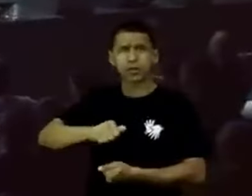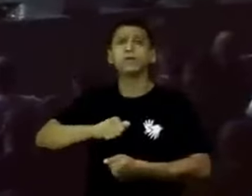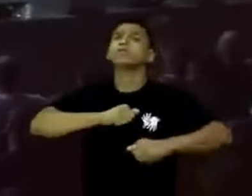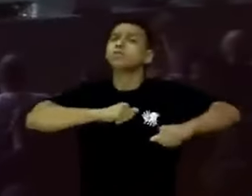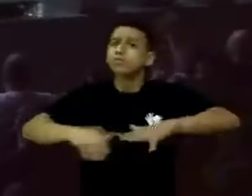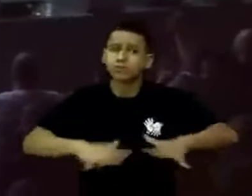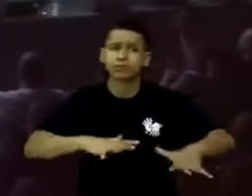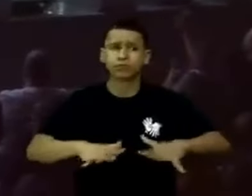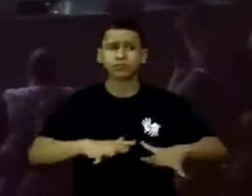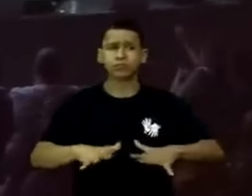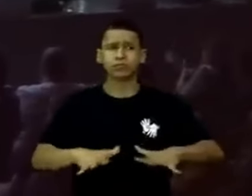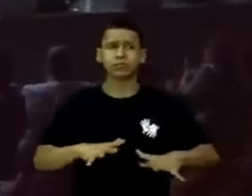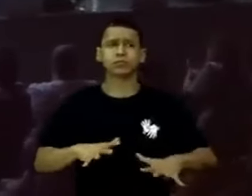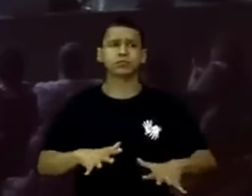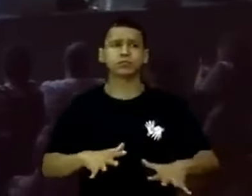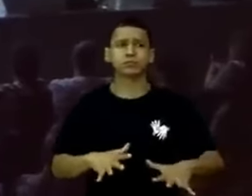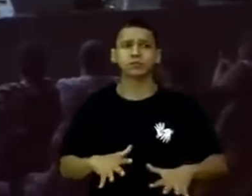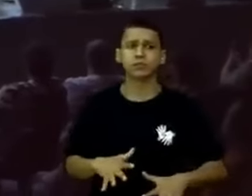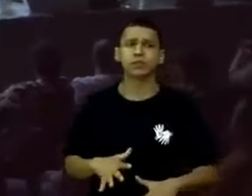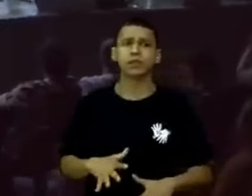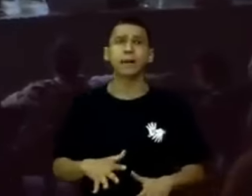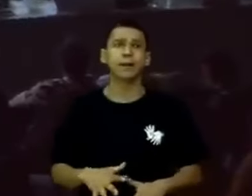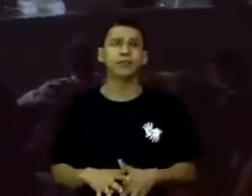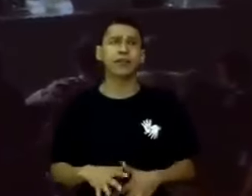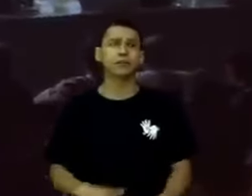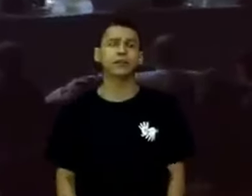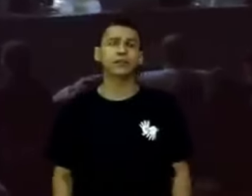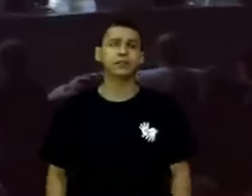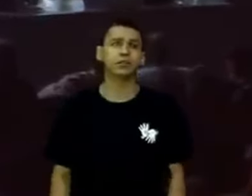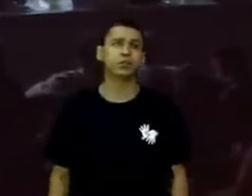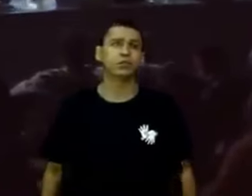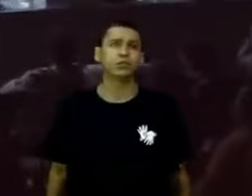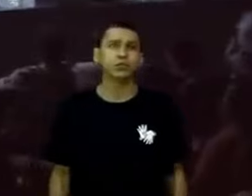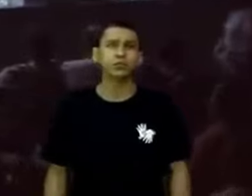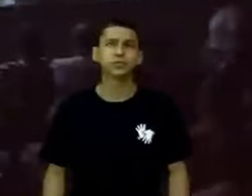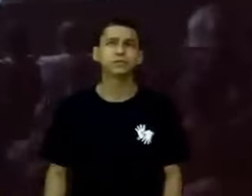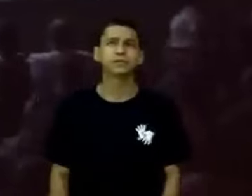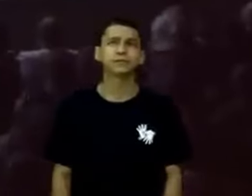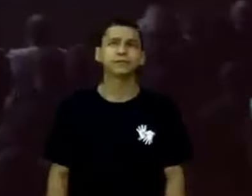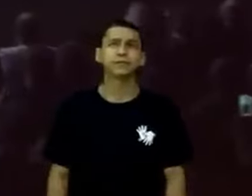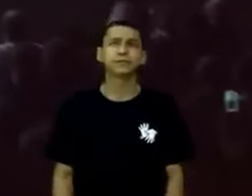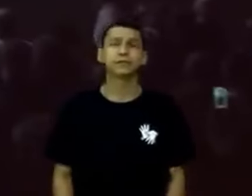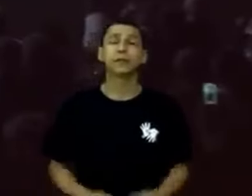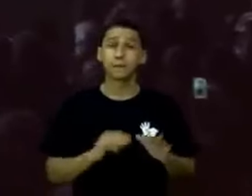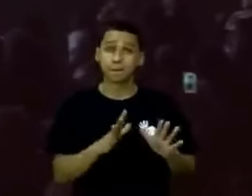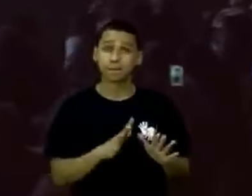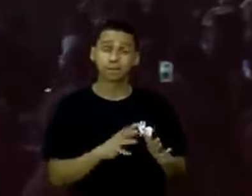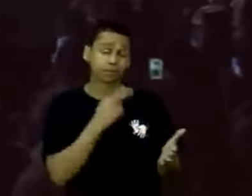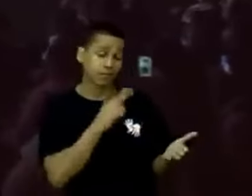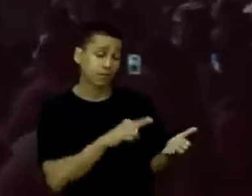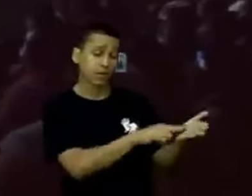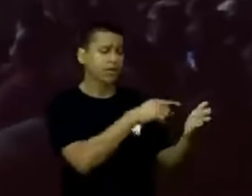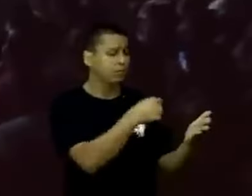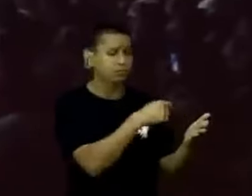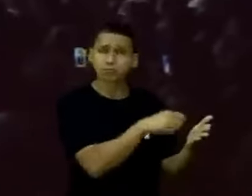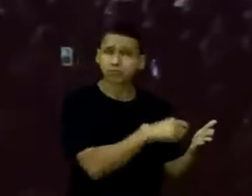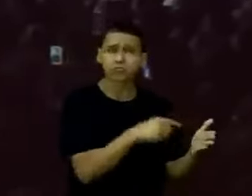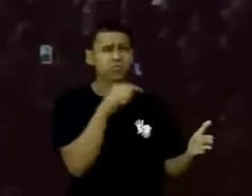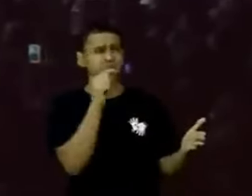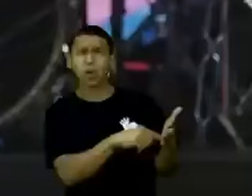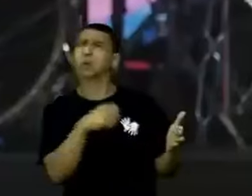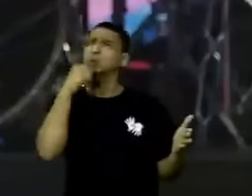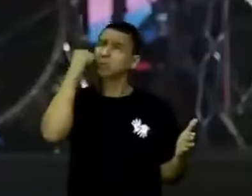Oh, glória. Aí o rei da Síria escreve uma carta para o rei de Israel. Oh, uma menina